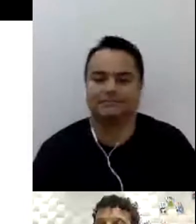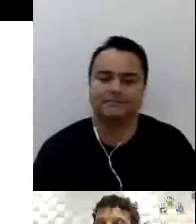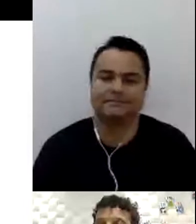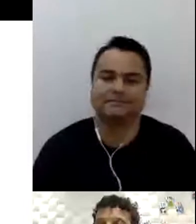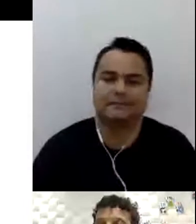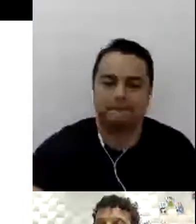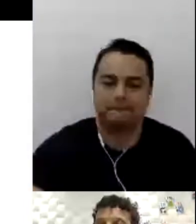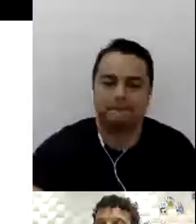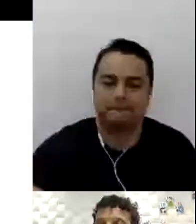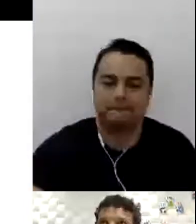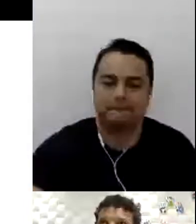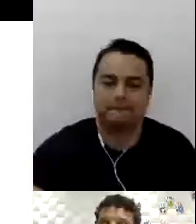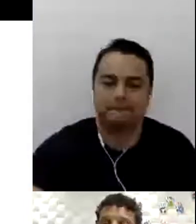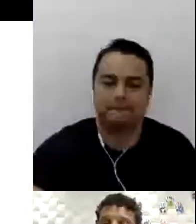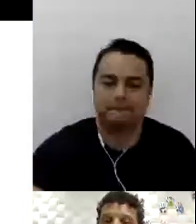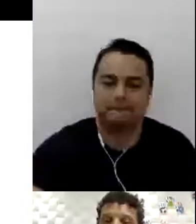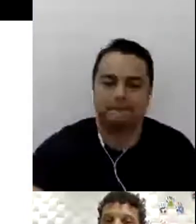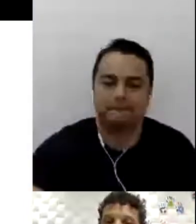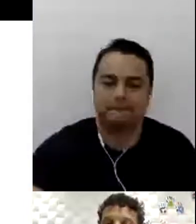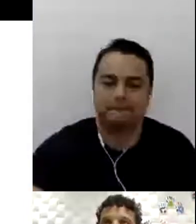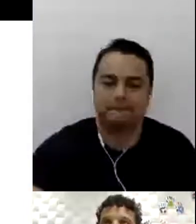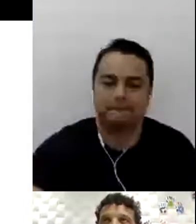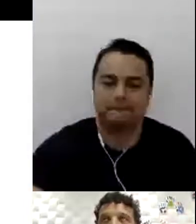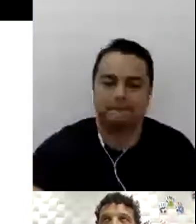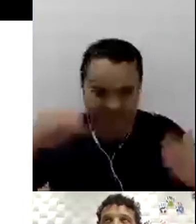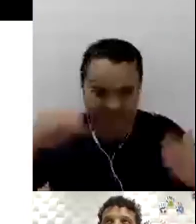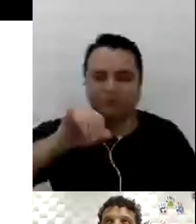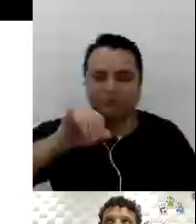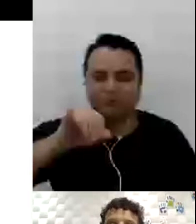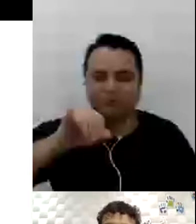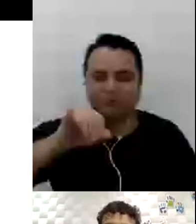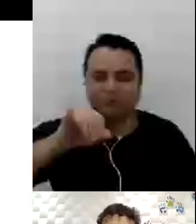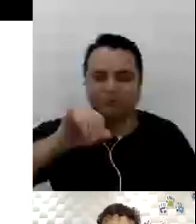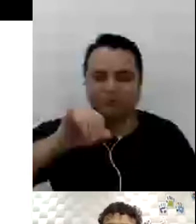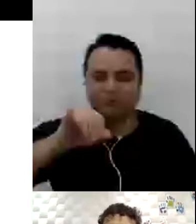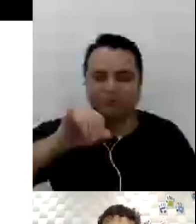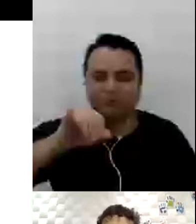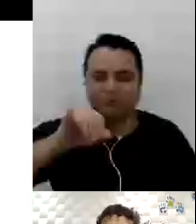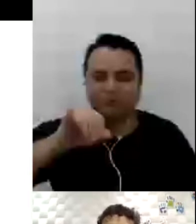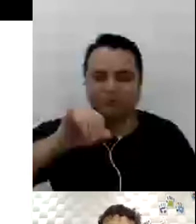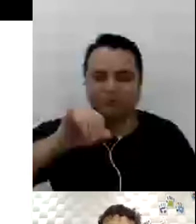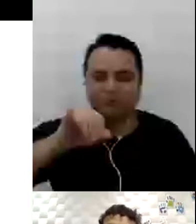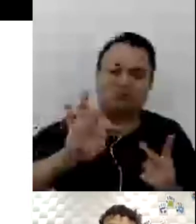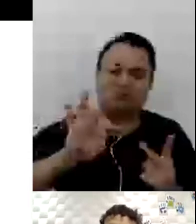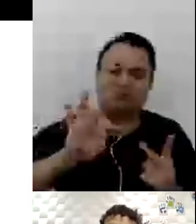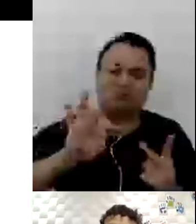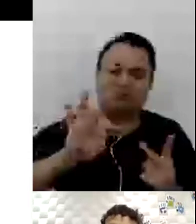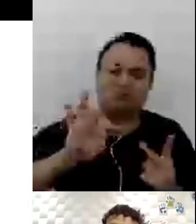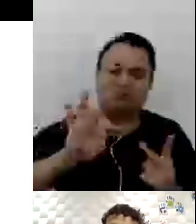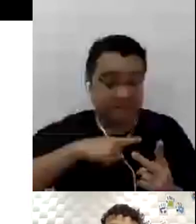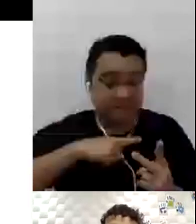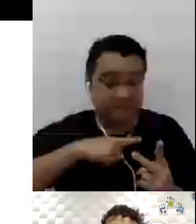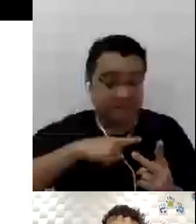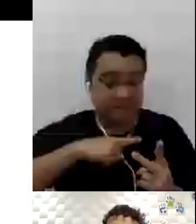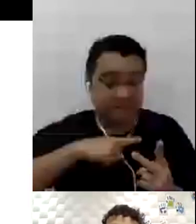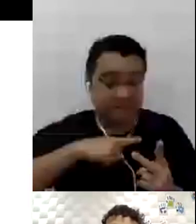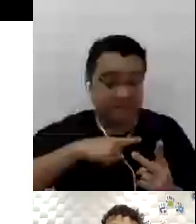Muito bem, Jairo, muito obrigada, Gustavo. A gente tem uma dúvida aqui do Igor que surgiu agora no finalzinho,